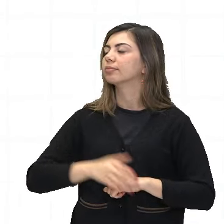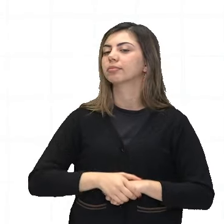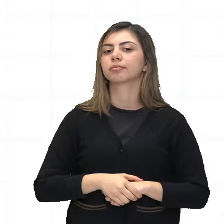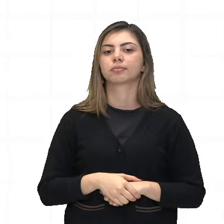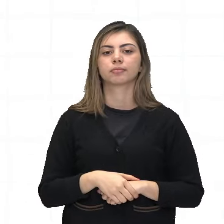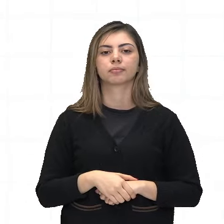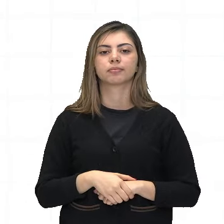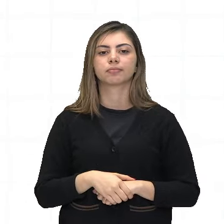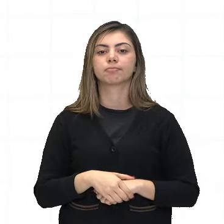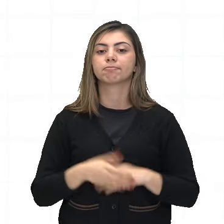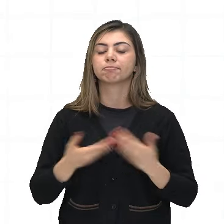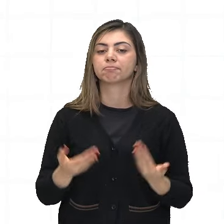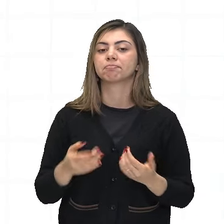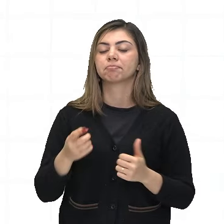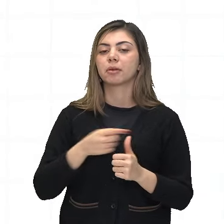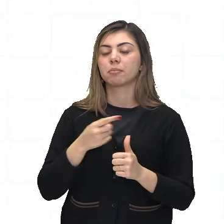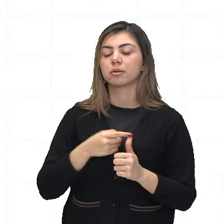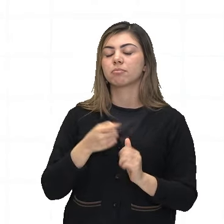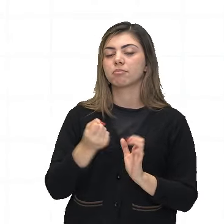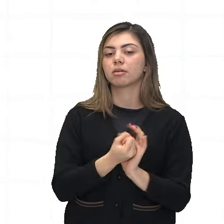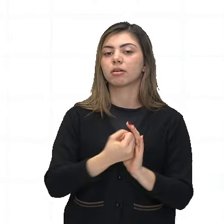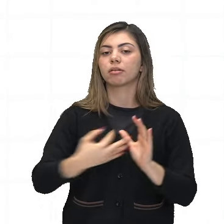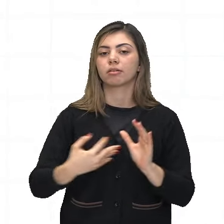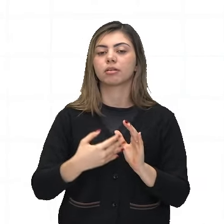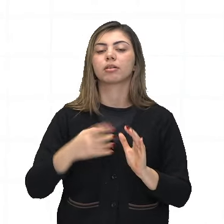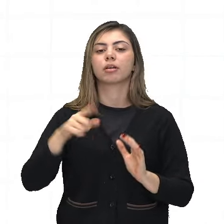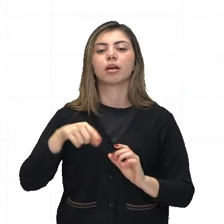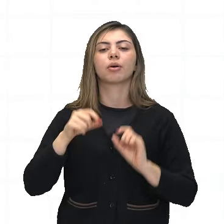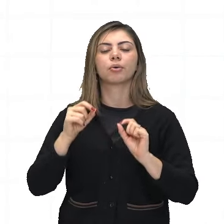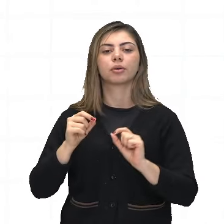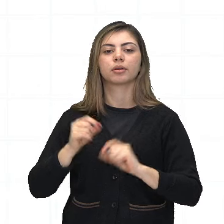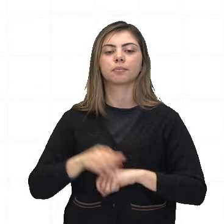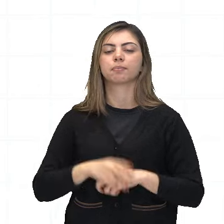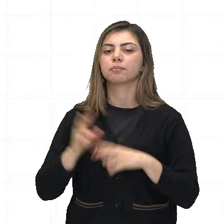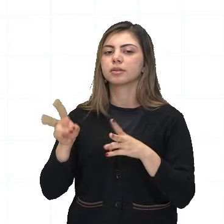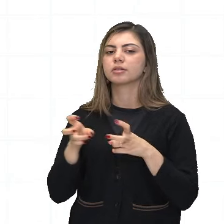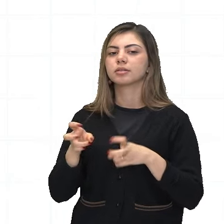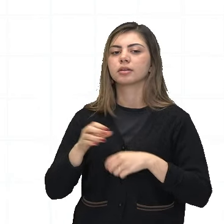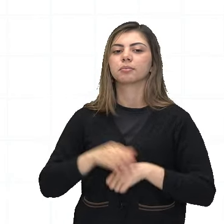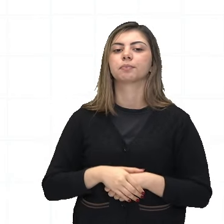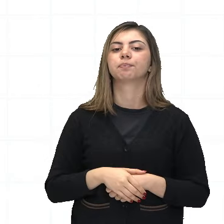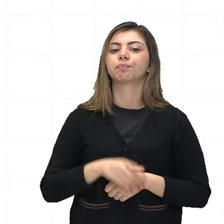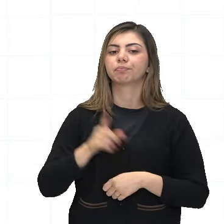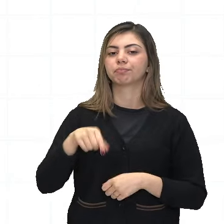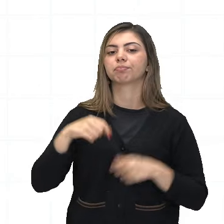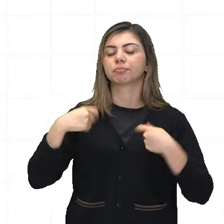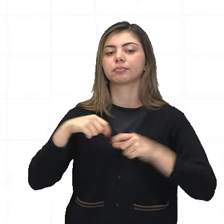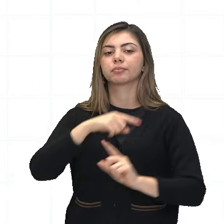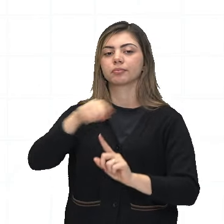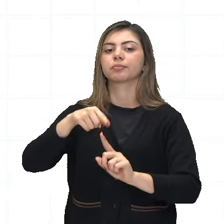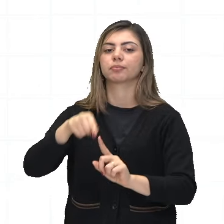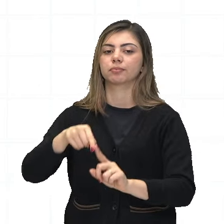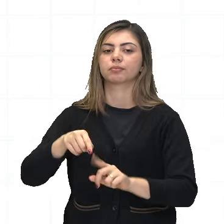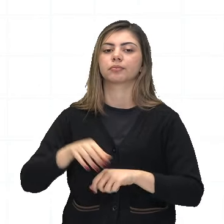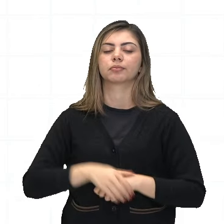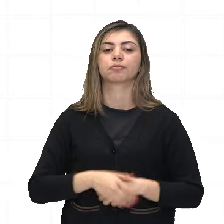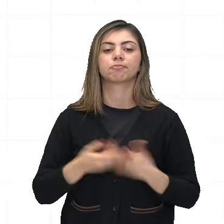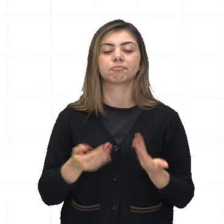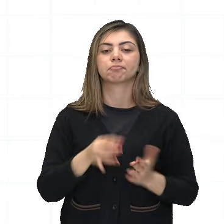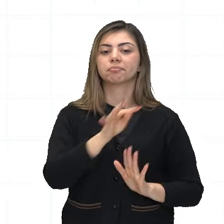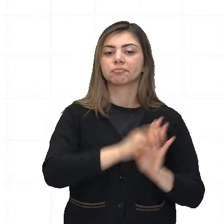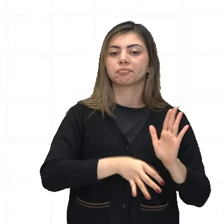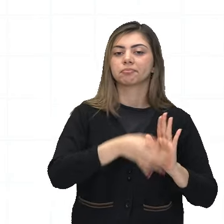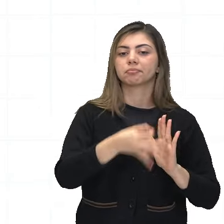vocês a primeira característica que nós temos é a objetividade o texto